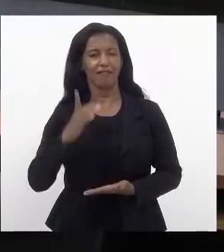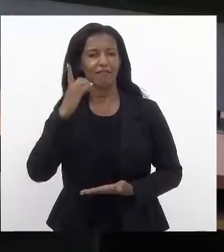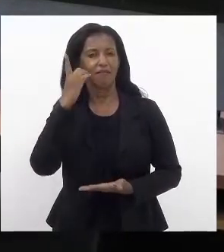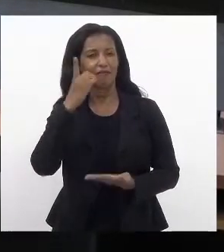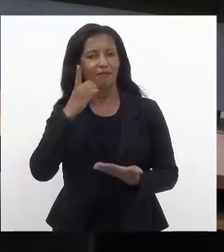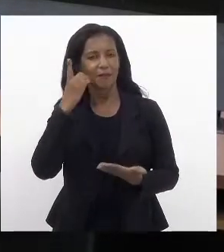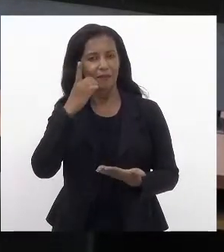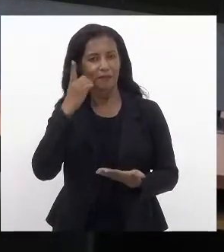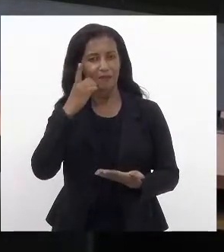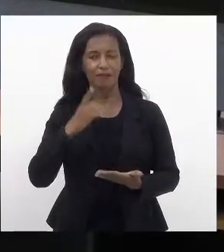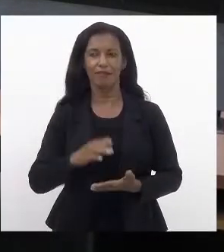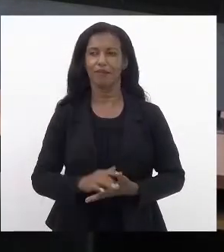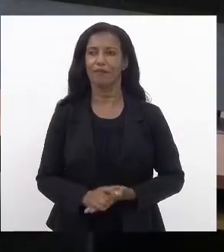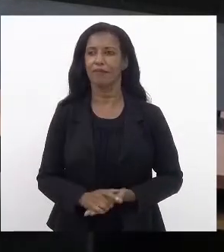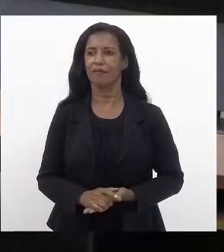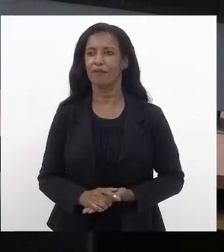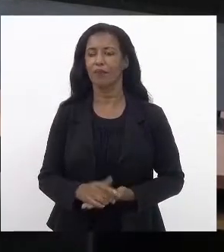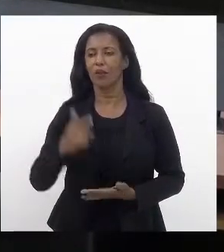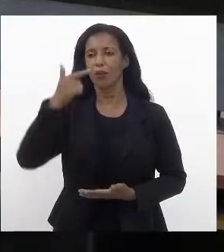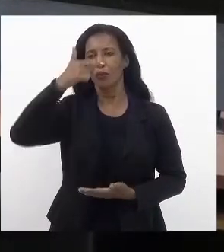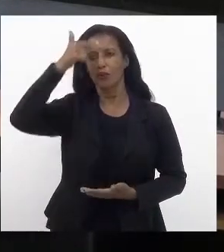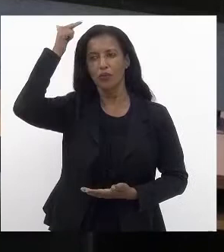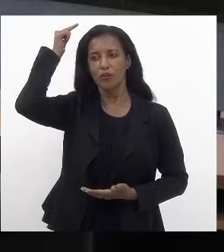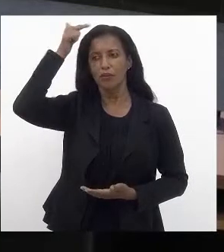deputado Luiz Paulo,